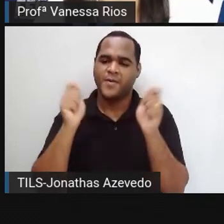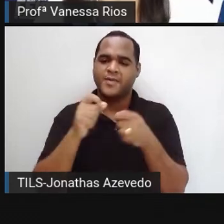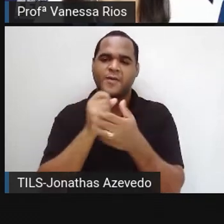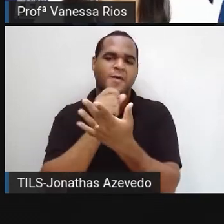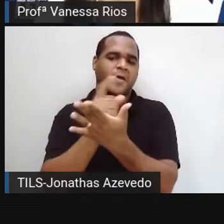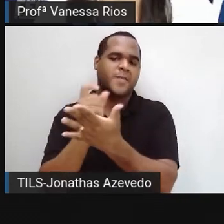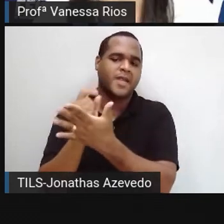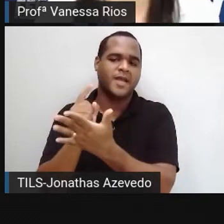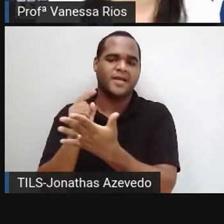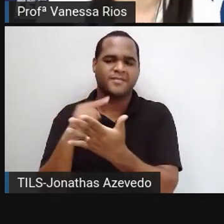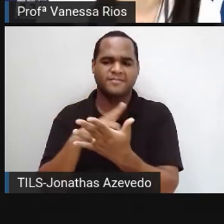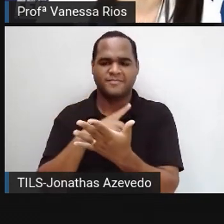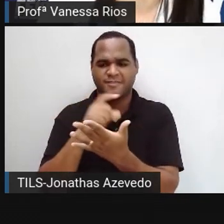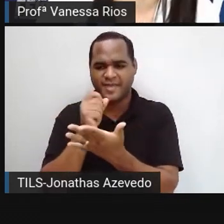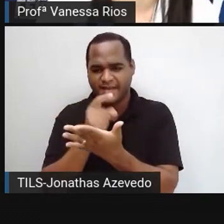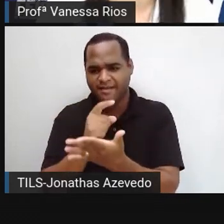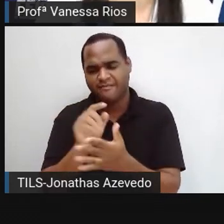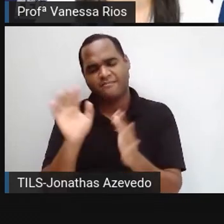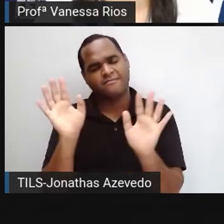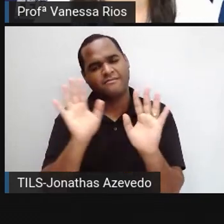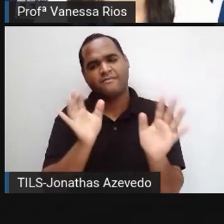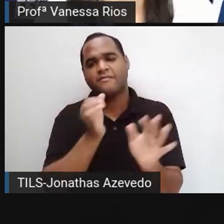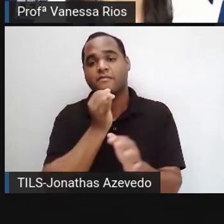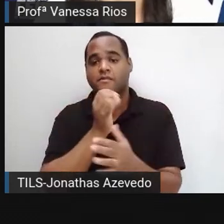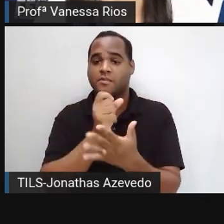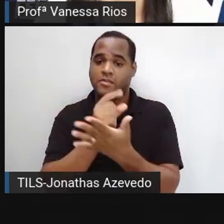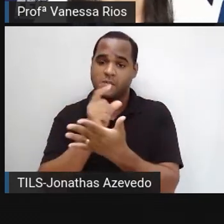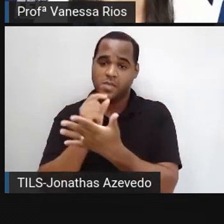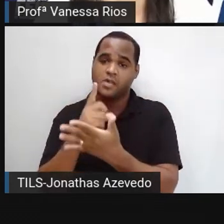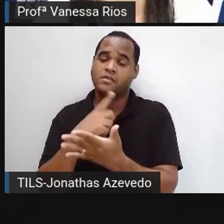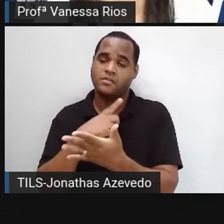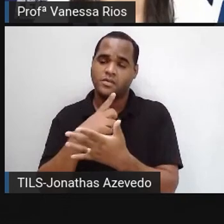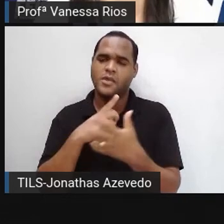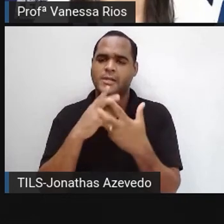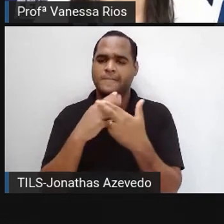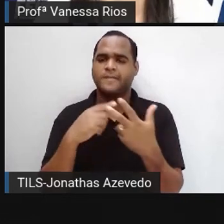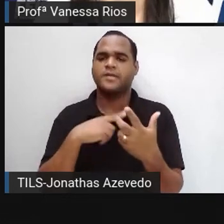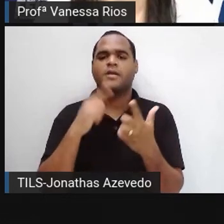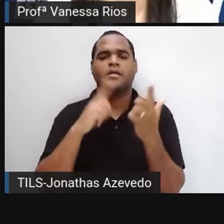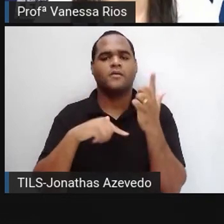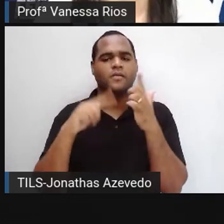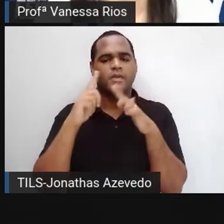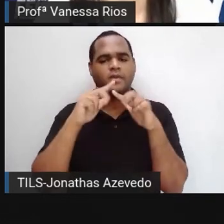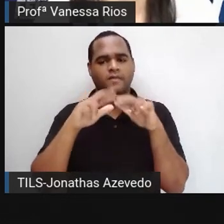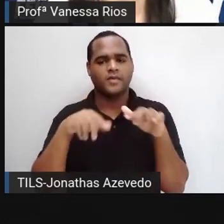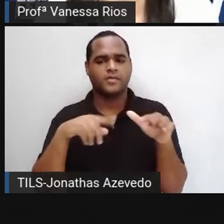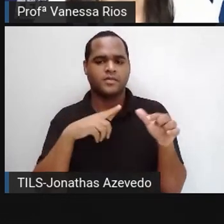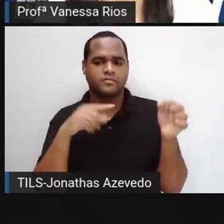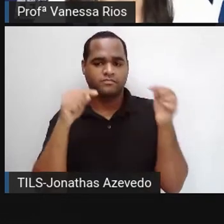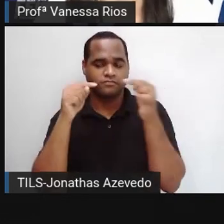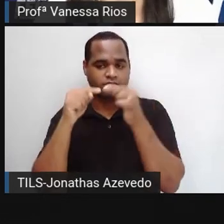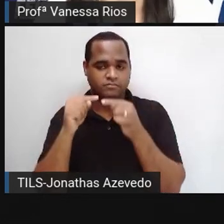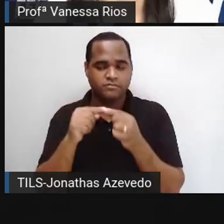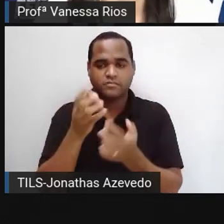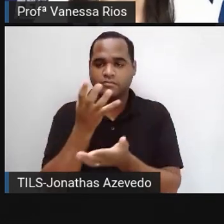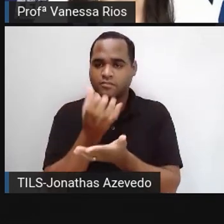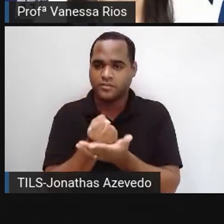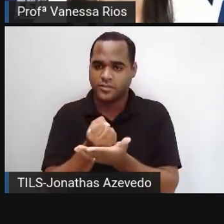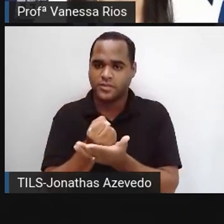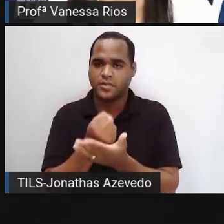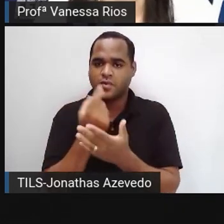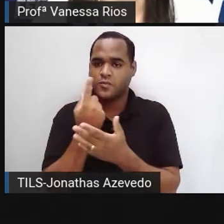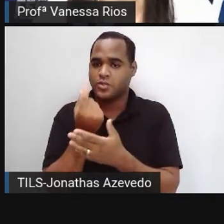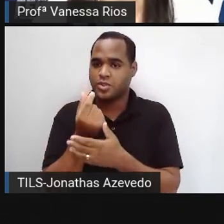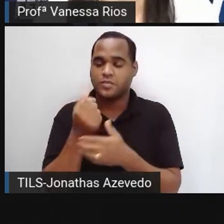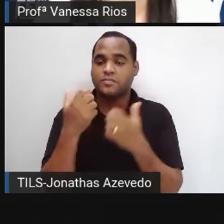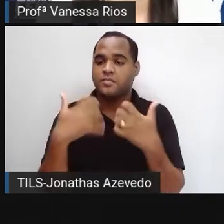ou pagar. Existem os que são pagos, mas existem também aqueles que você consegue baixar músicas sem nenhum